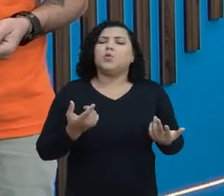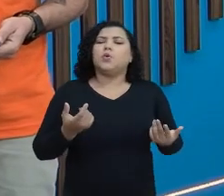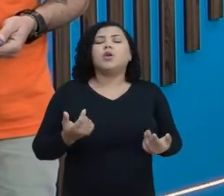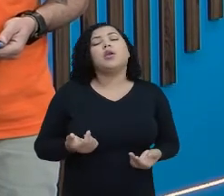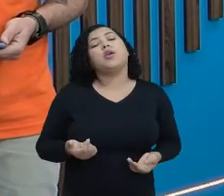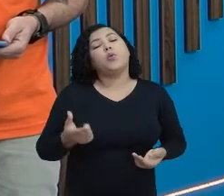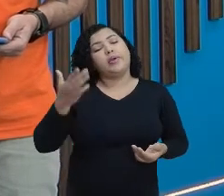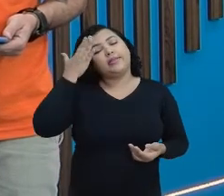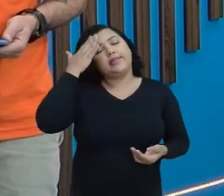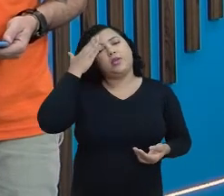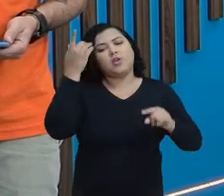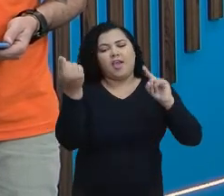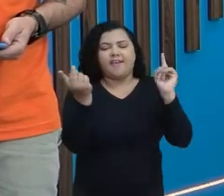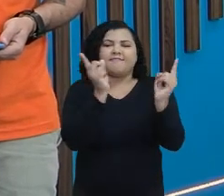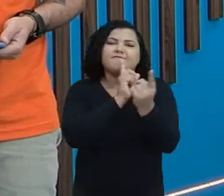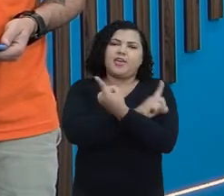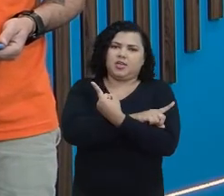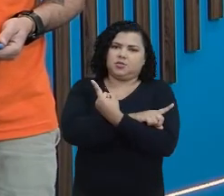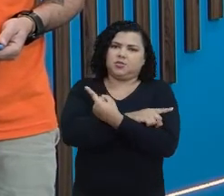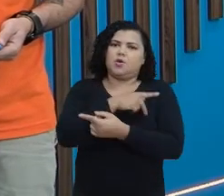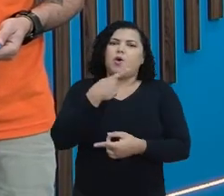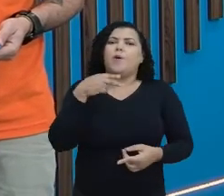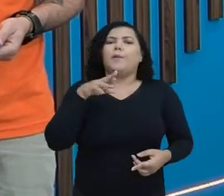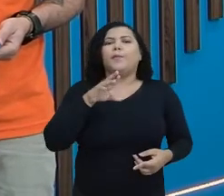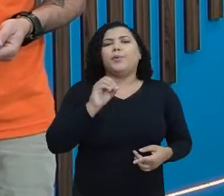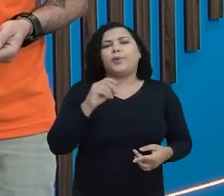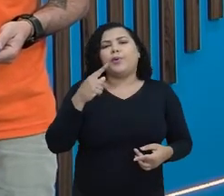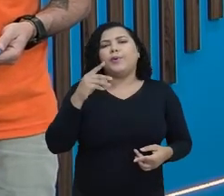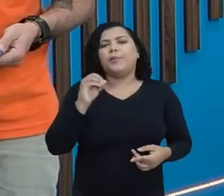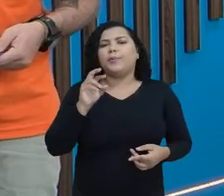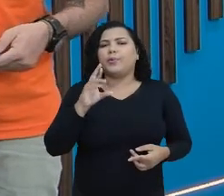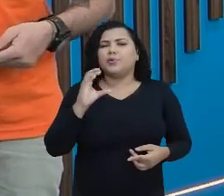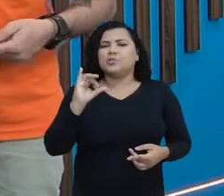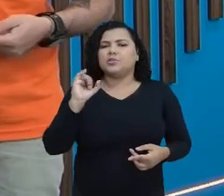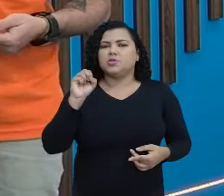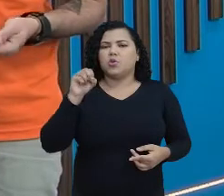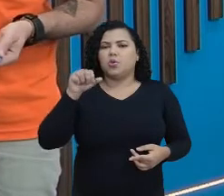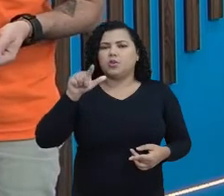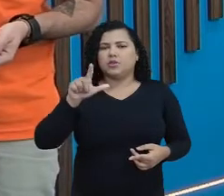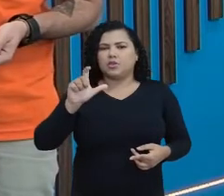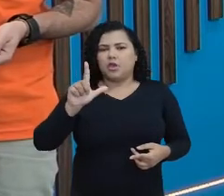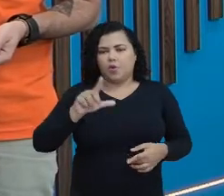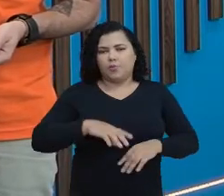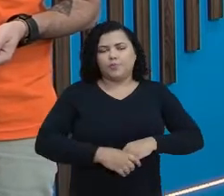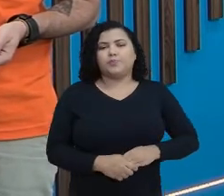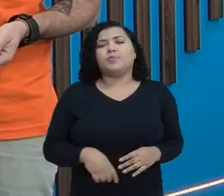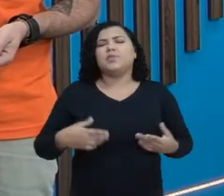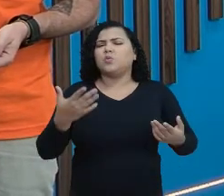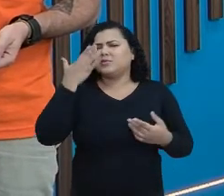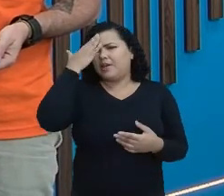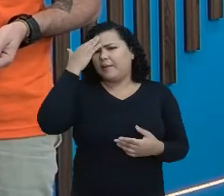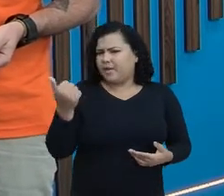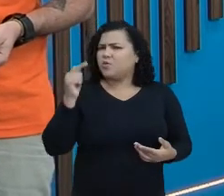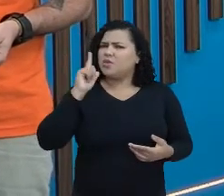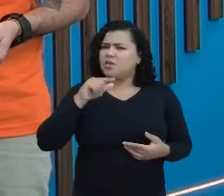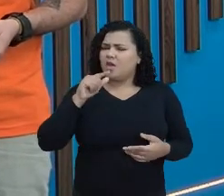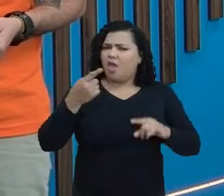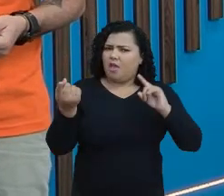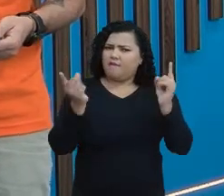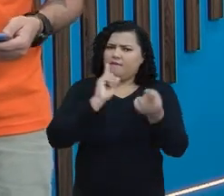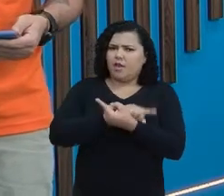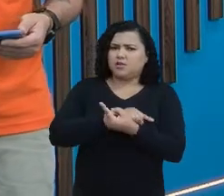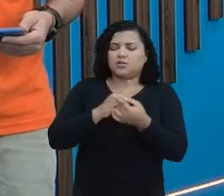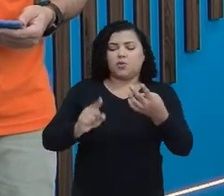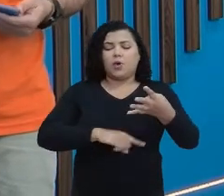são inversamente proporcionais, tá certo? Então, sabendo que elas são inversamente proporcionais, a